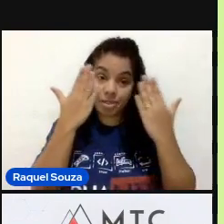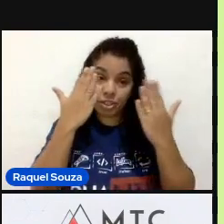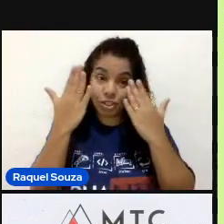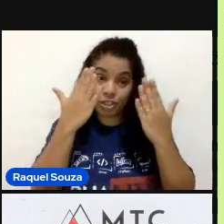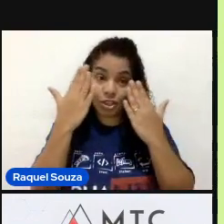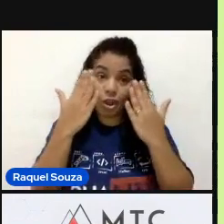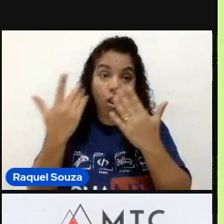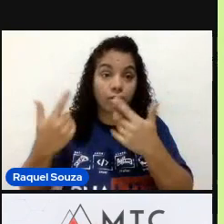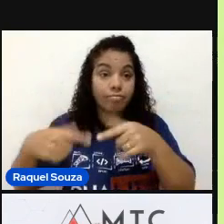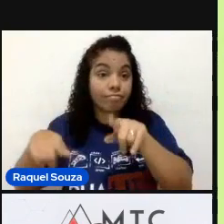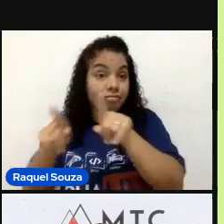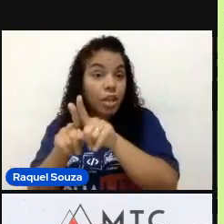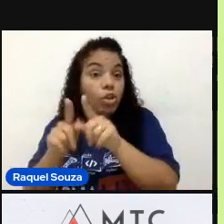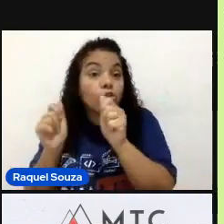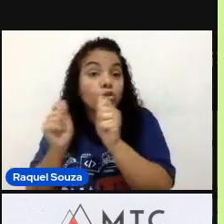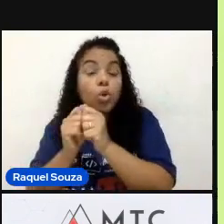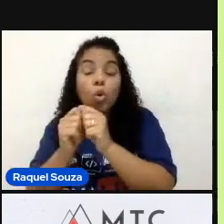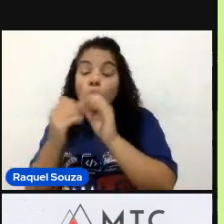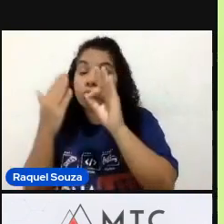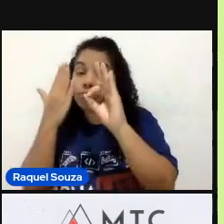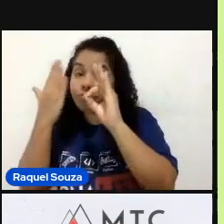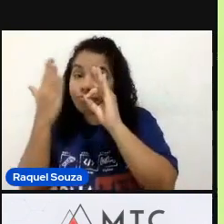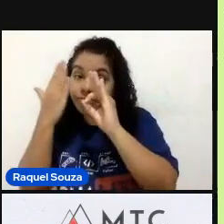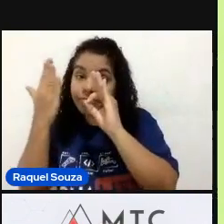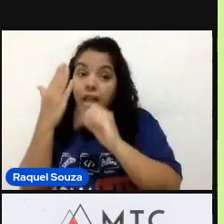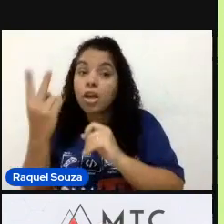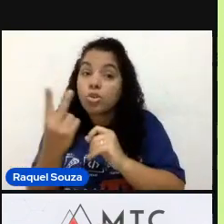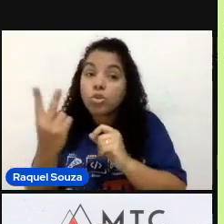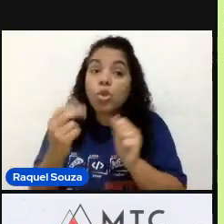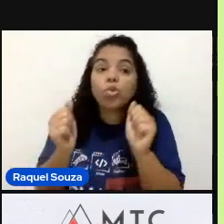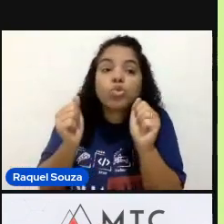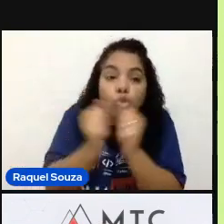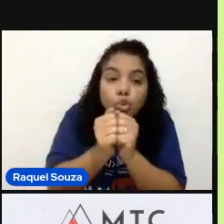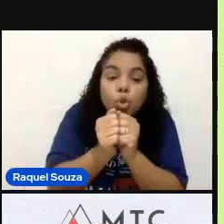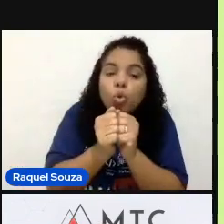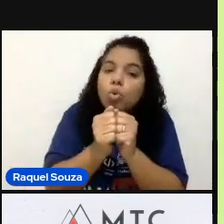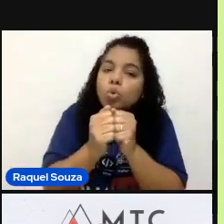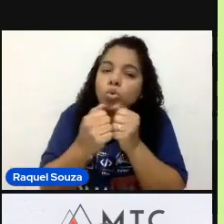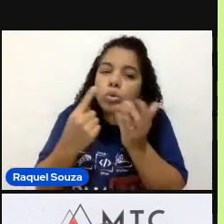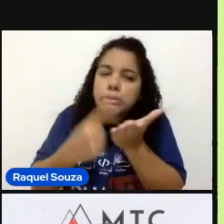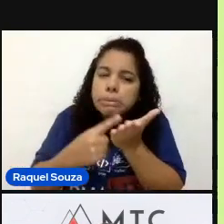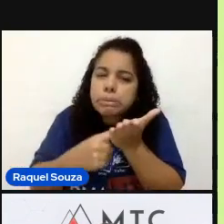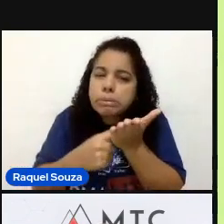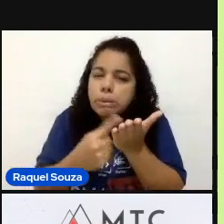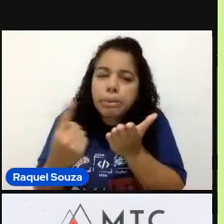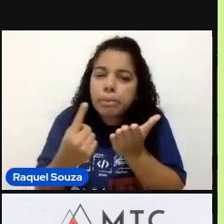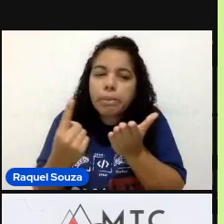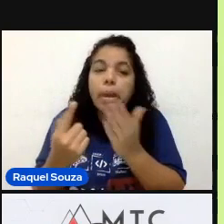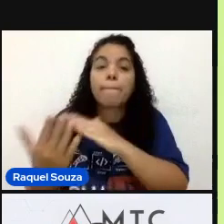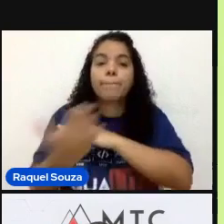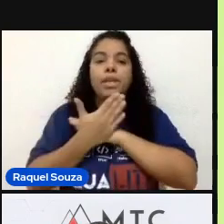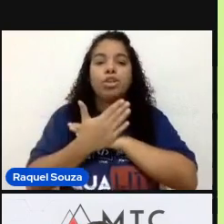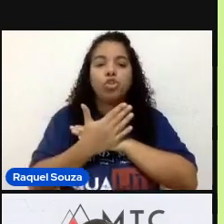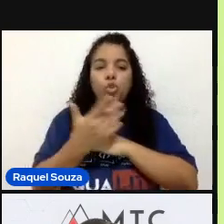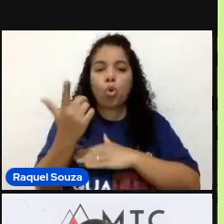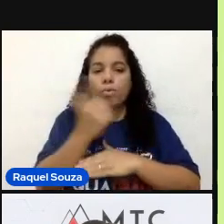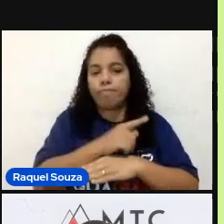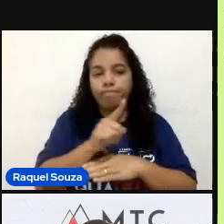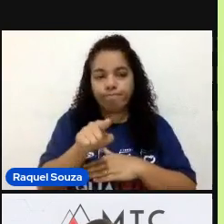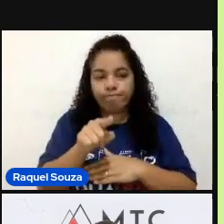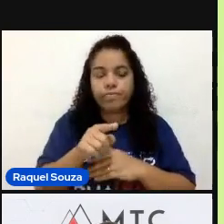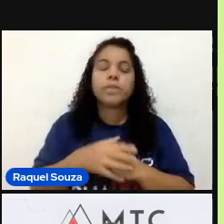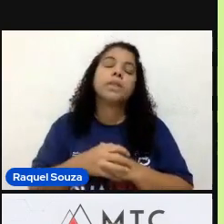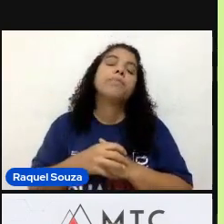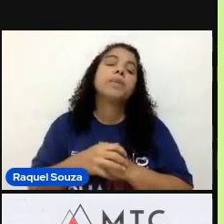parceria com o meu psiquiatra e os dois sempre juntos e alinhados conseguiram me ajudar a vencer isso. Antes do